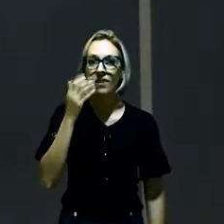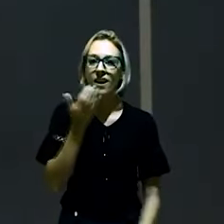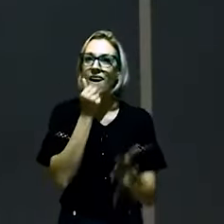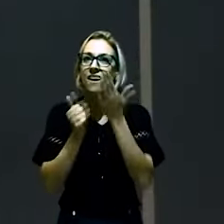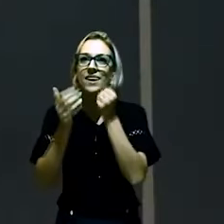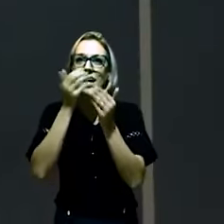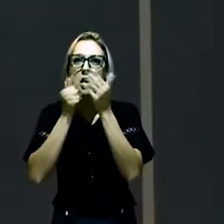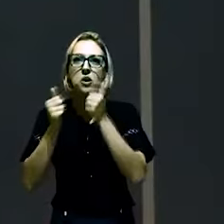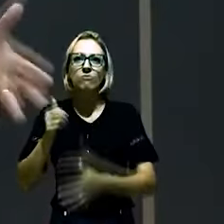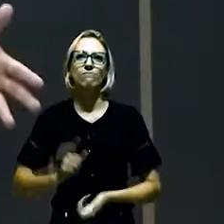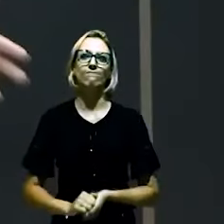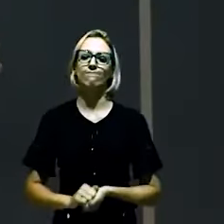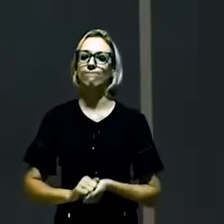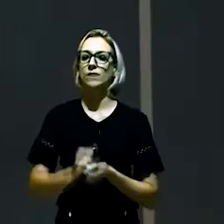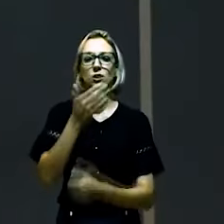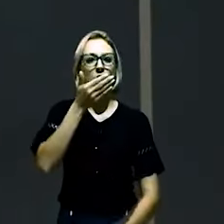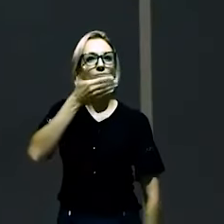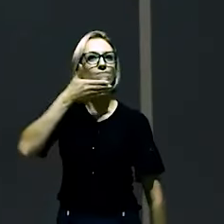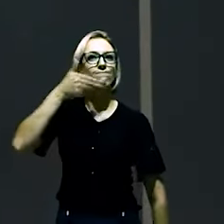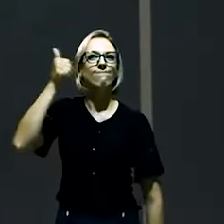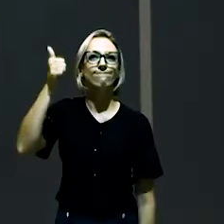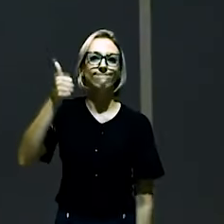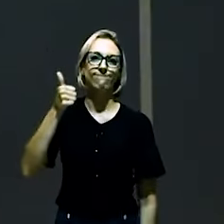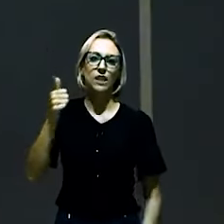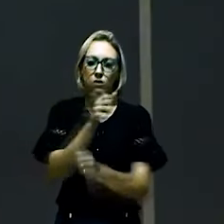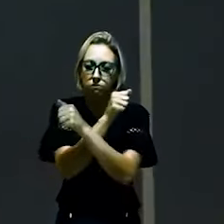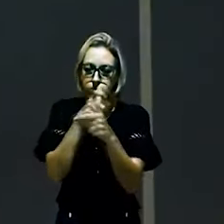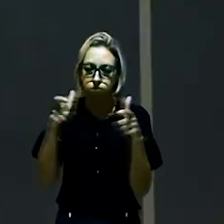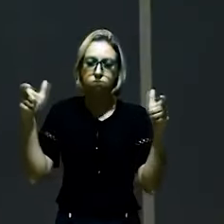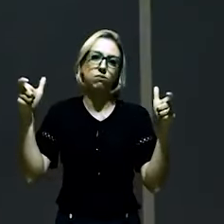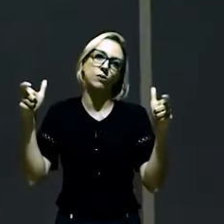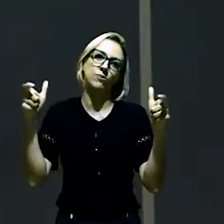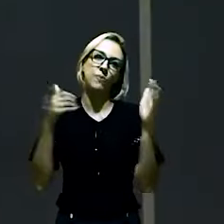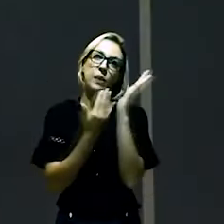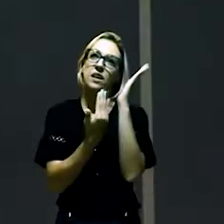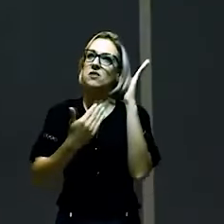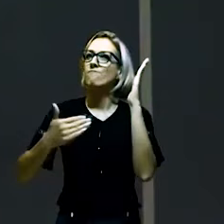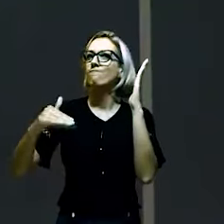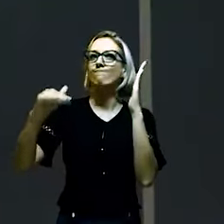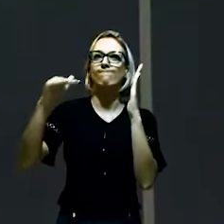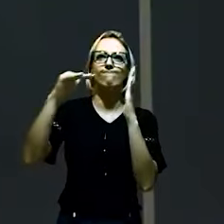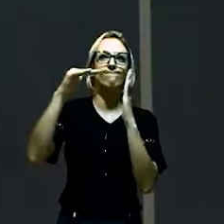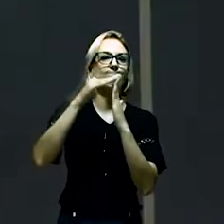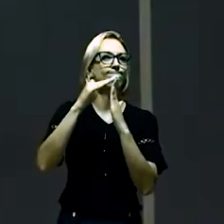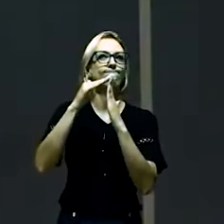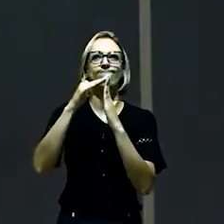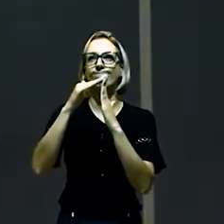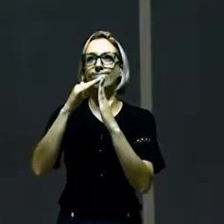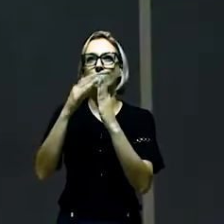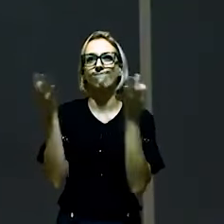era esbanjada. Tudo que existia do bom e do melhor e em